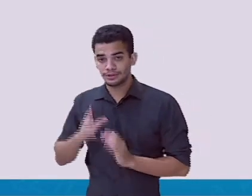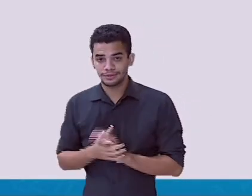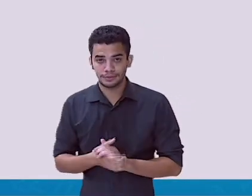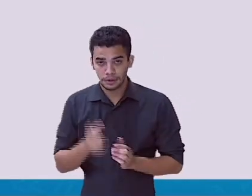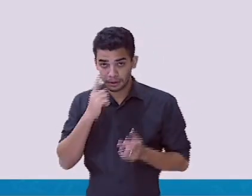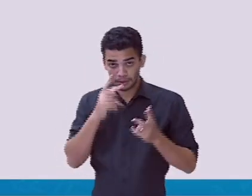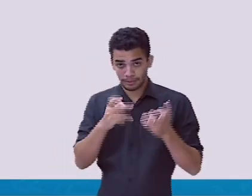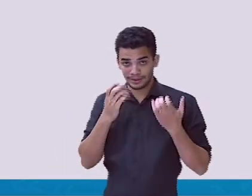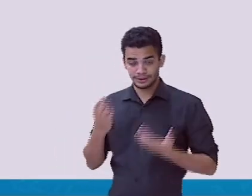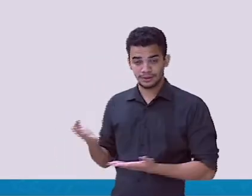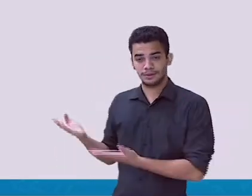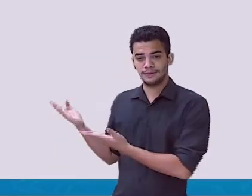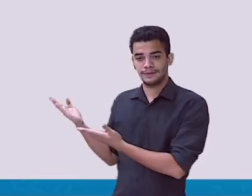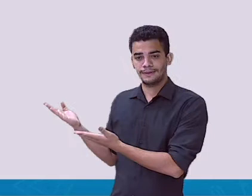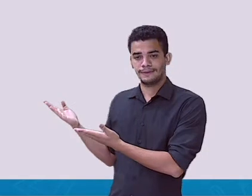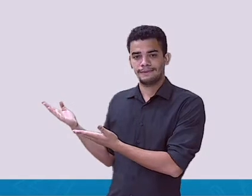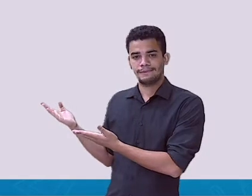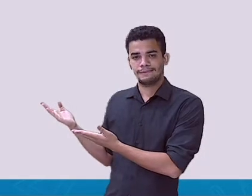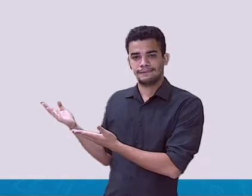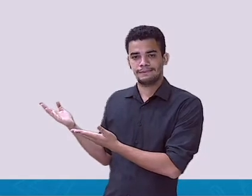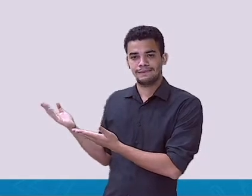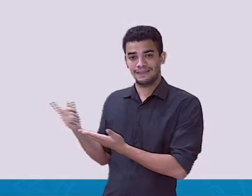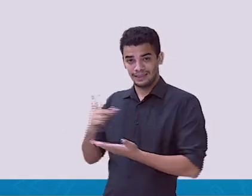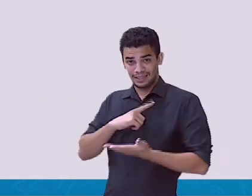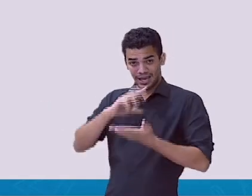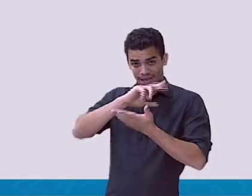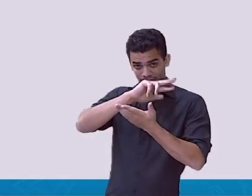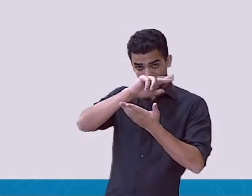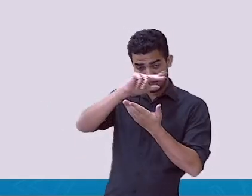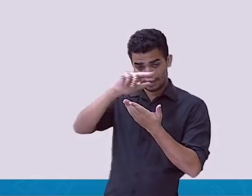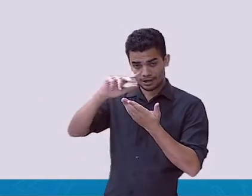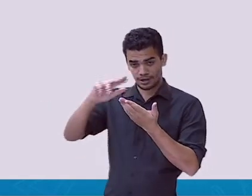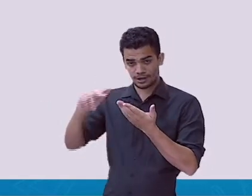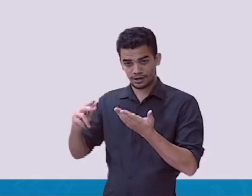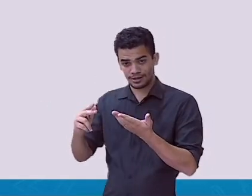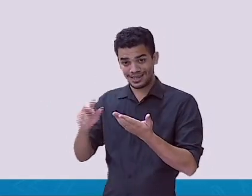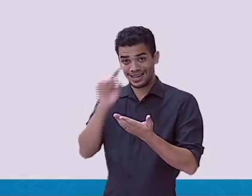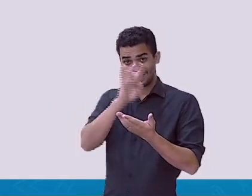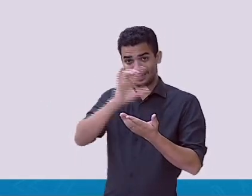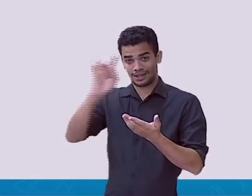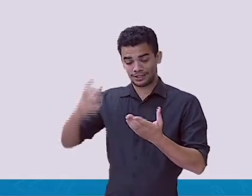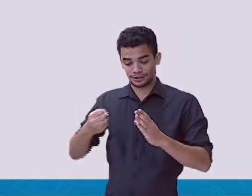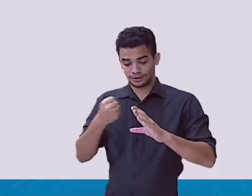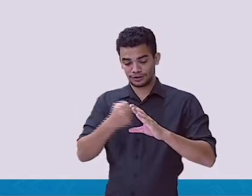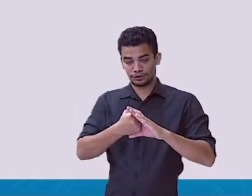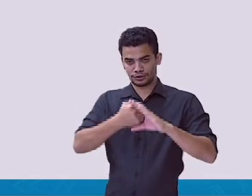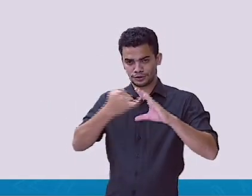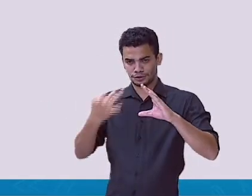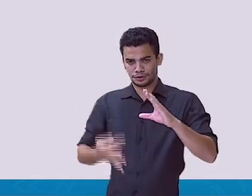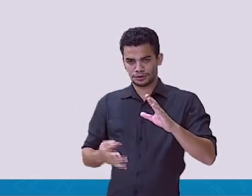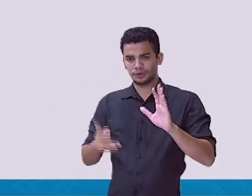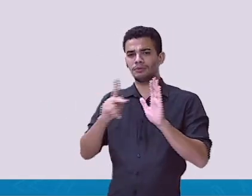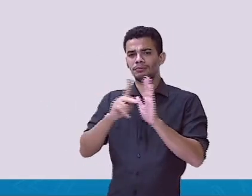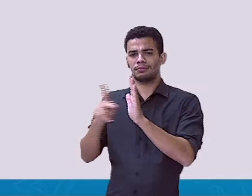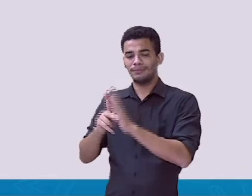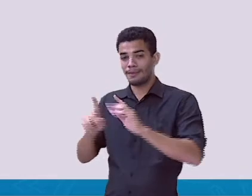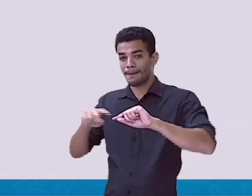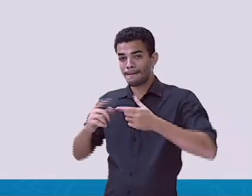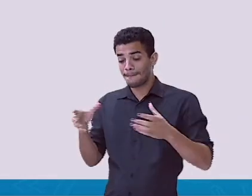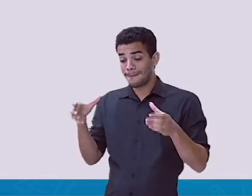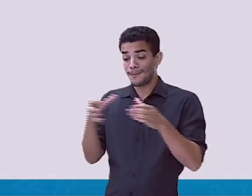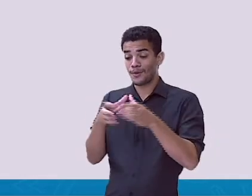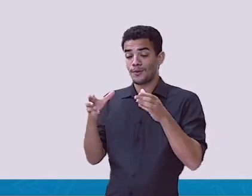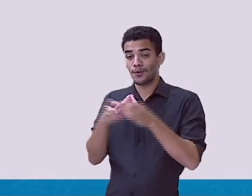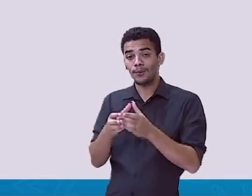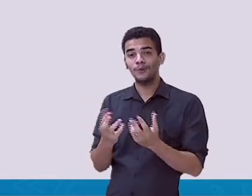formas, cores, estruturas. Todos os insetos que a gente conhece pertencem a esta